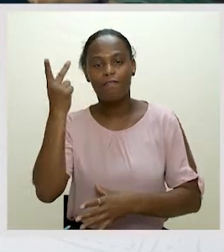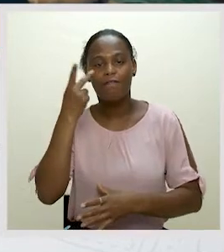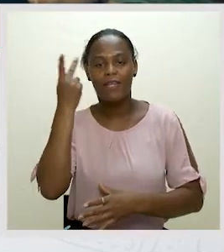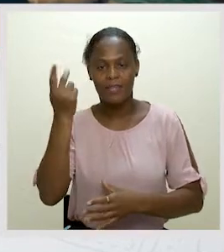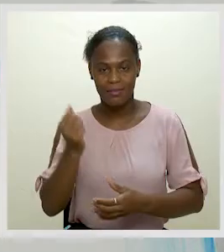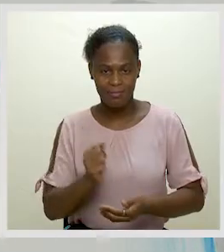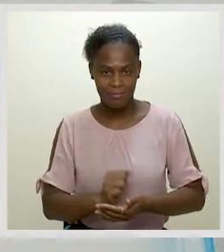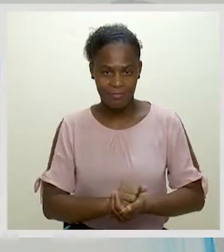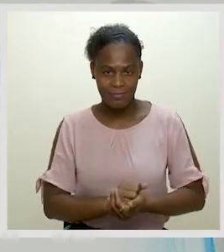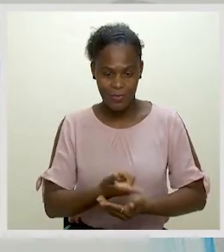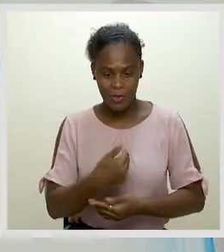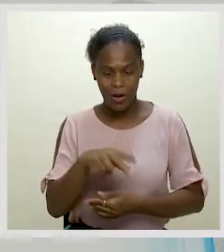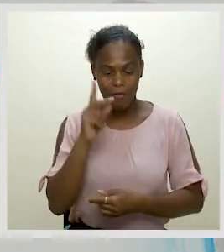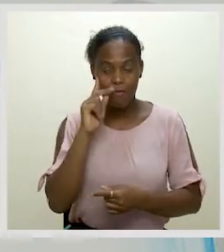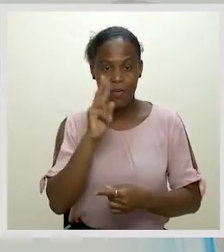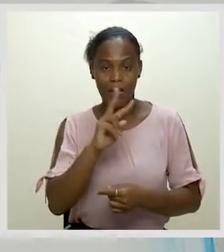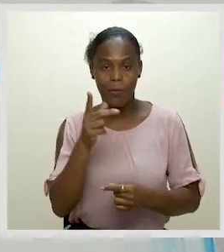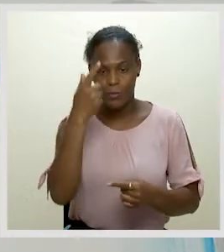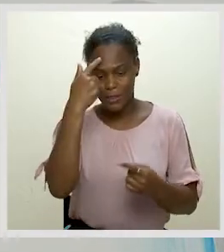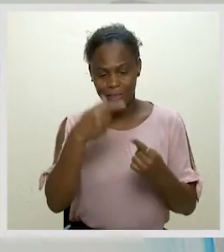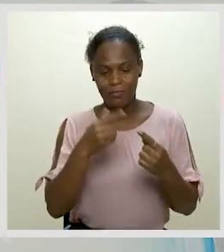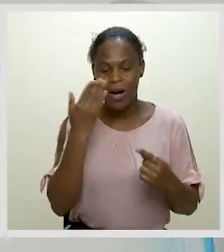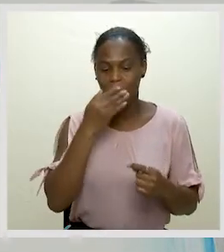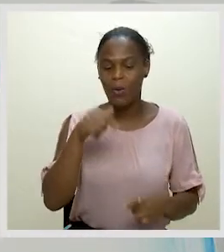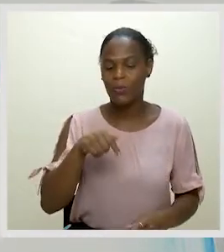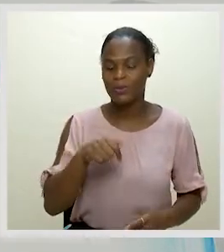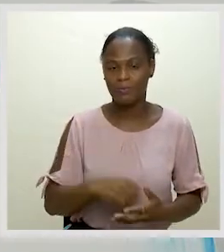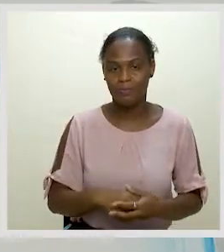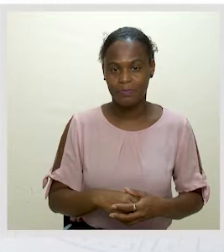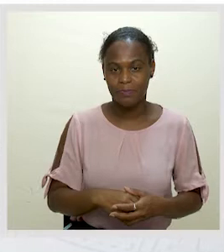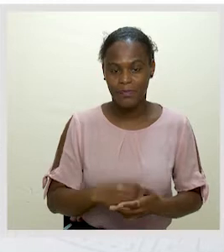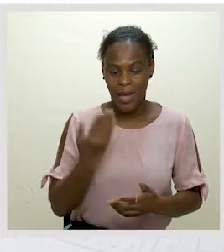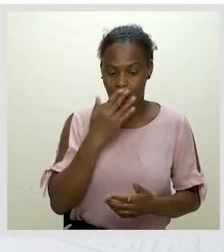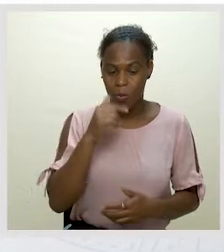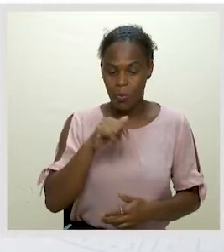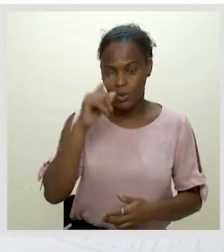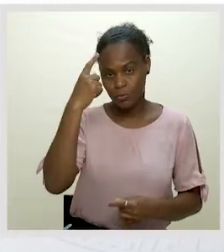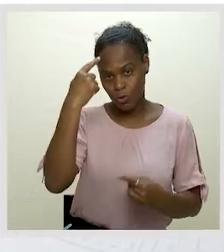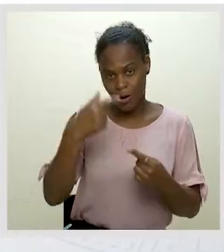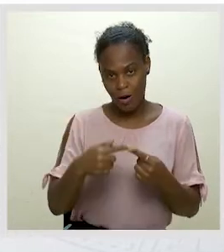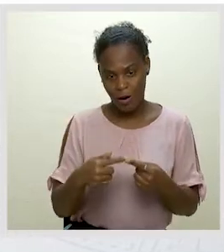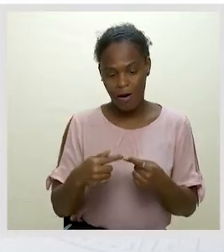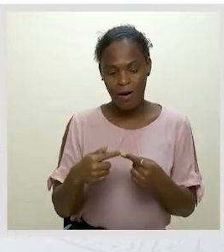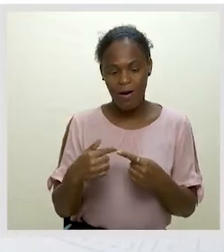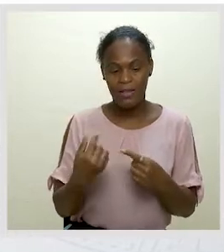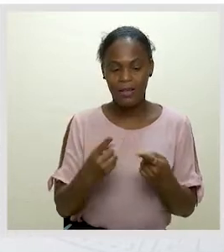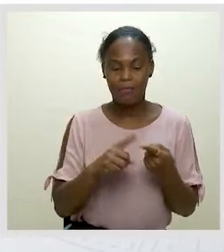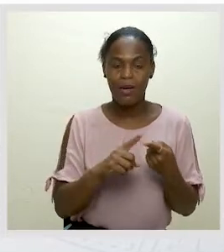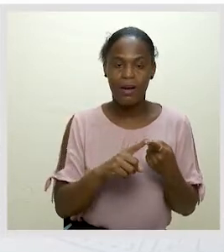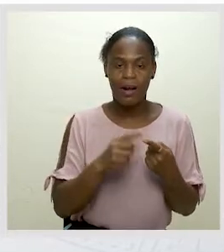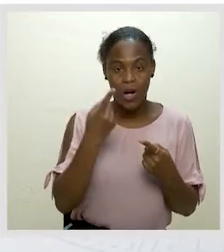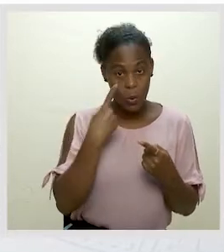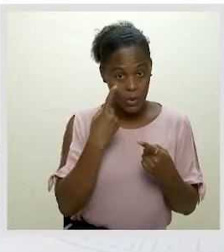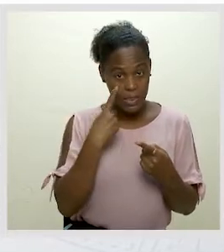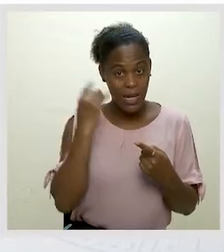vida. Vamos ver os objetivos da nossa aula de hoje. O objetivo da nossa lição de hoje